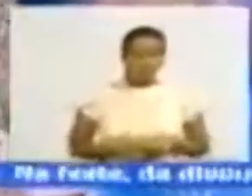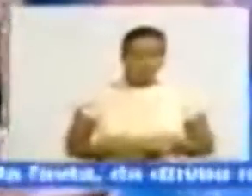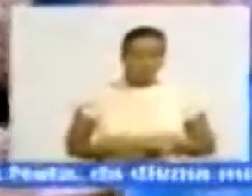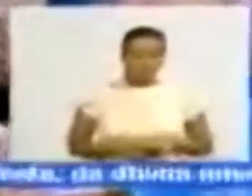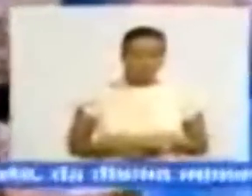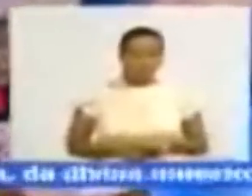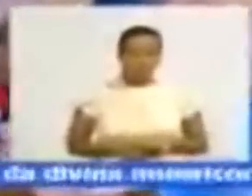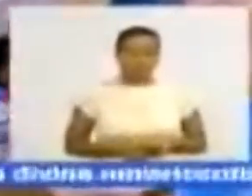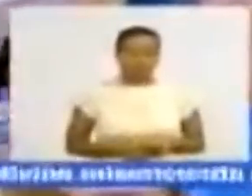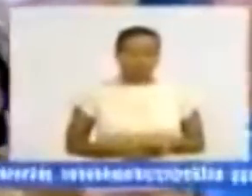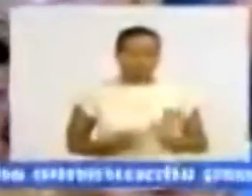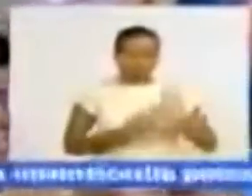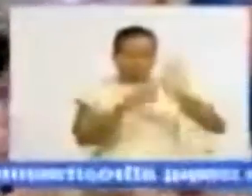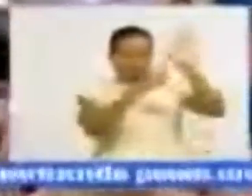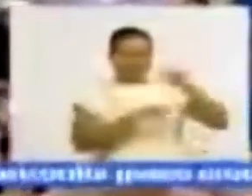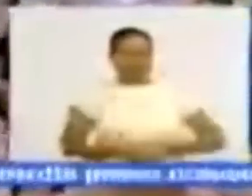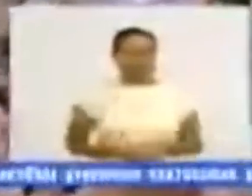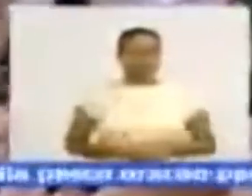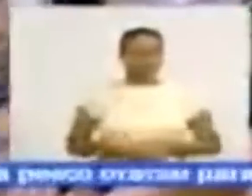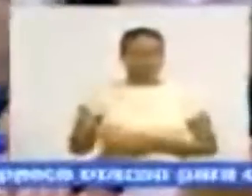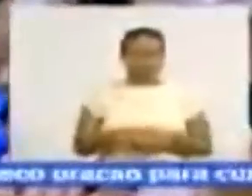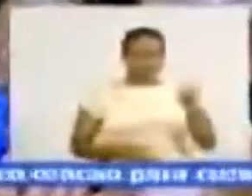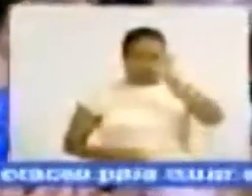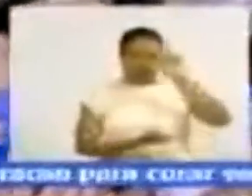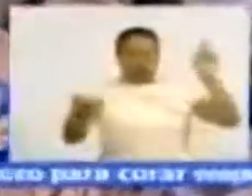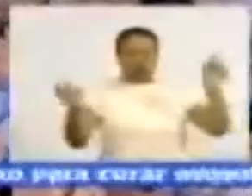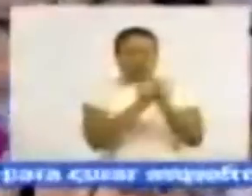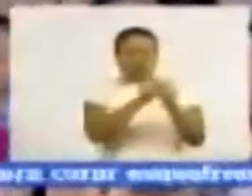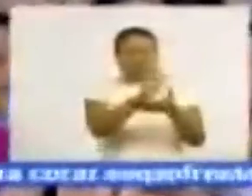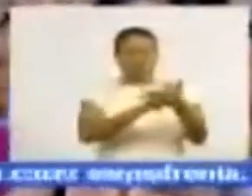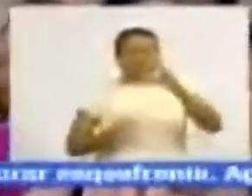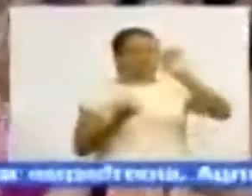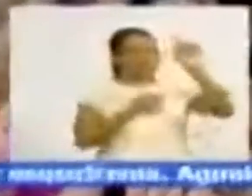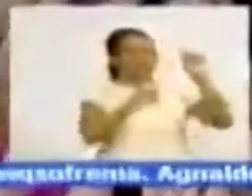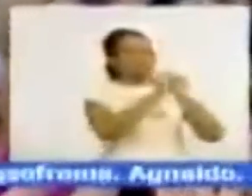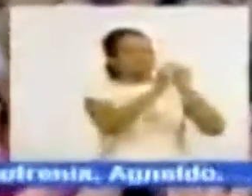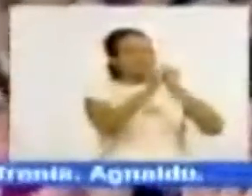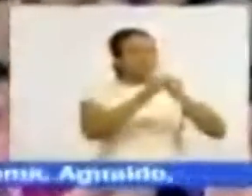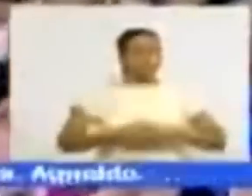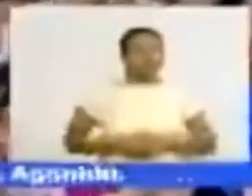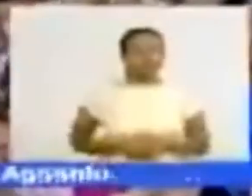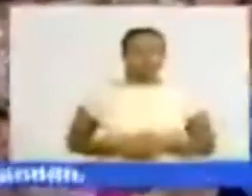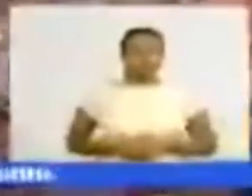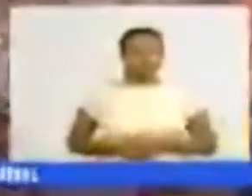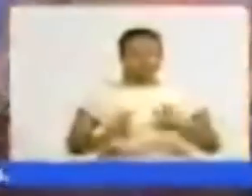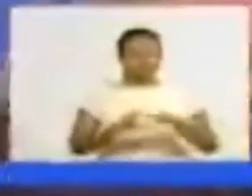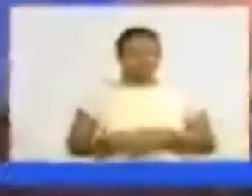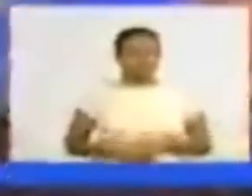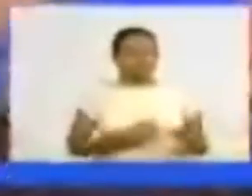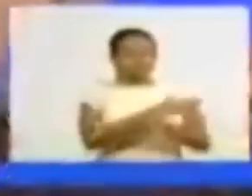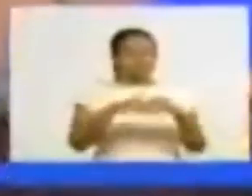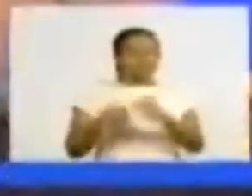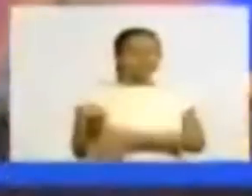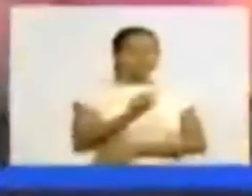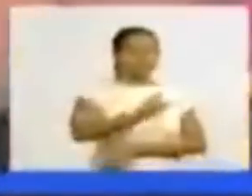Eleve bem alto. O Senhor esteja conosco. Ele está no meio de nós. Derrame